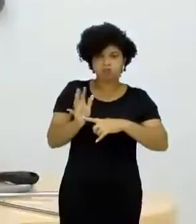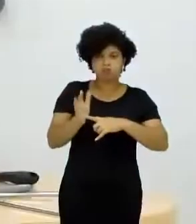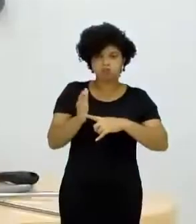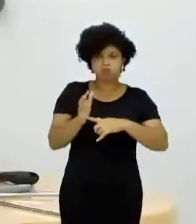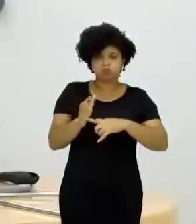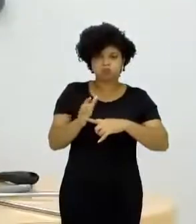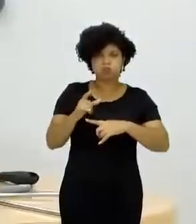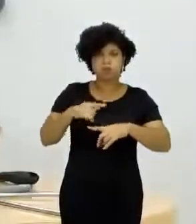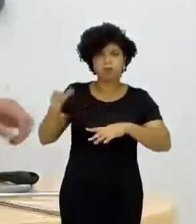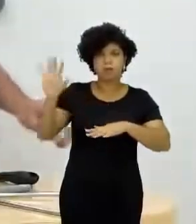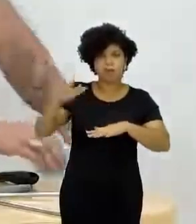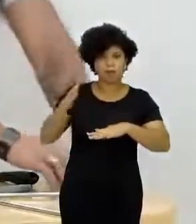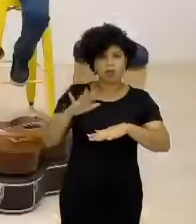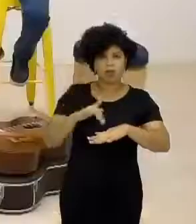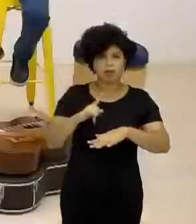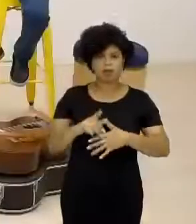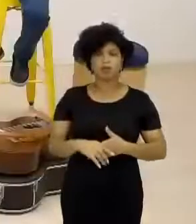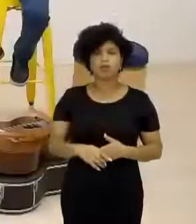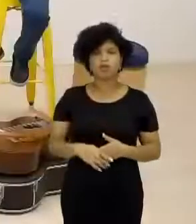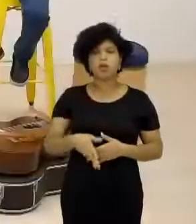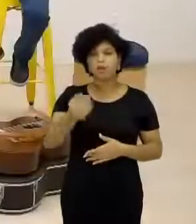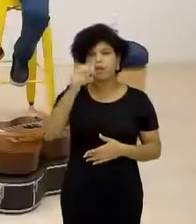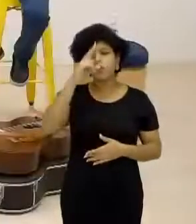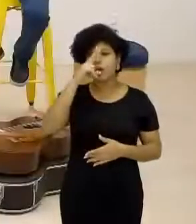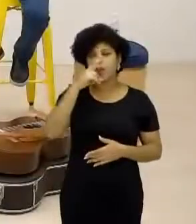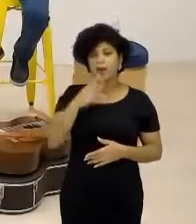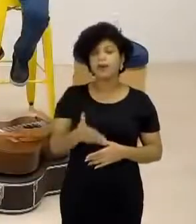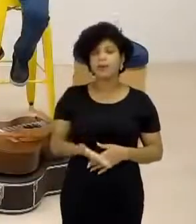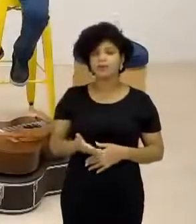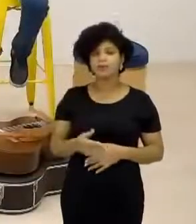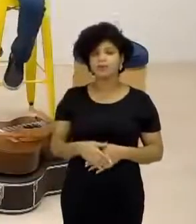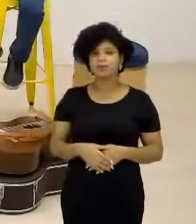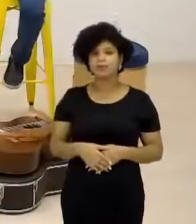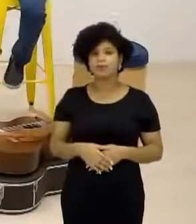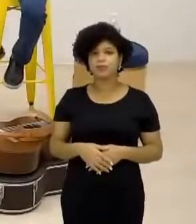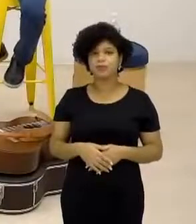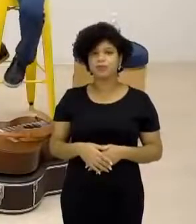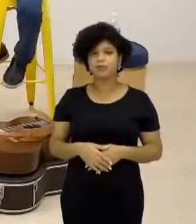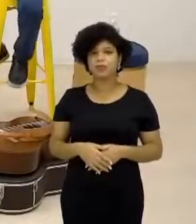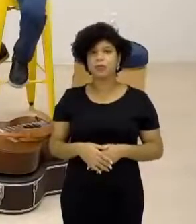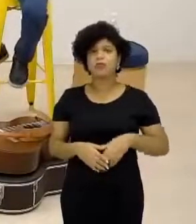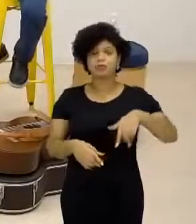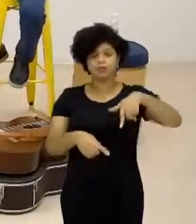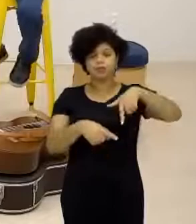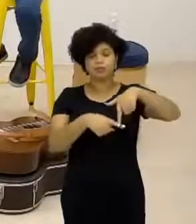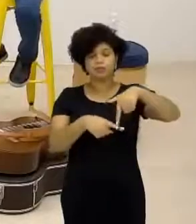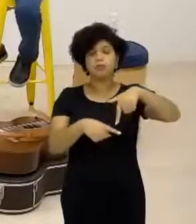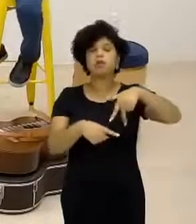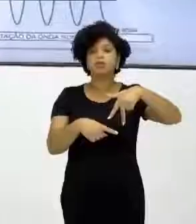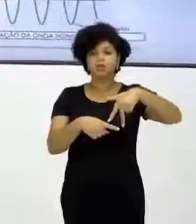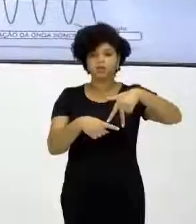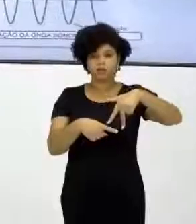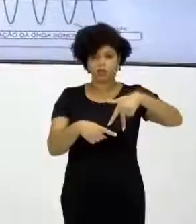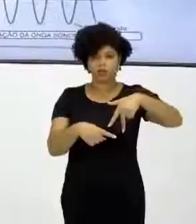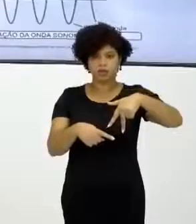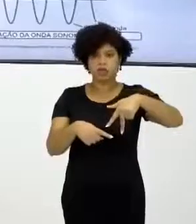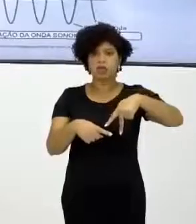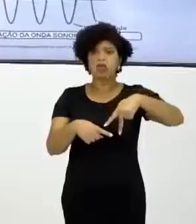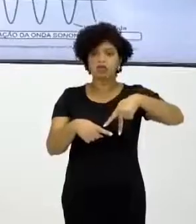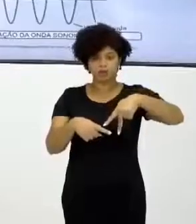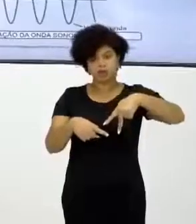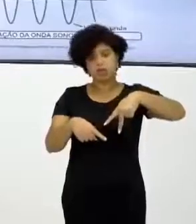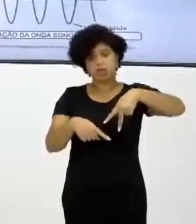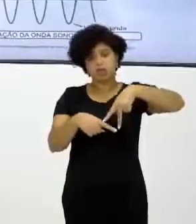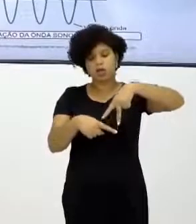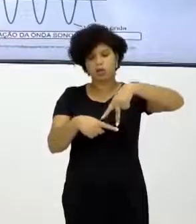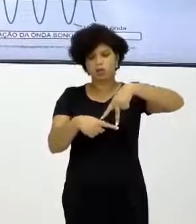meio material, né? Então, ó, vamos lembrar aqui uma coisinha com vocês, né? Você tem aqui um objeto, um instrumento, que eu vou produzir aqui